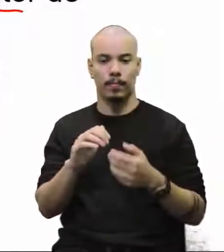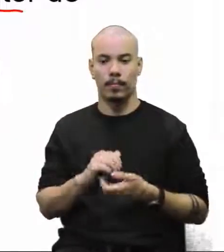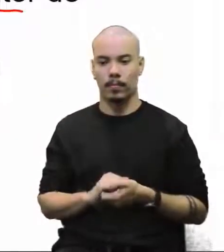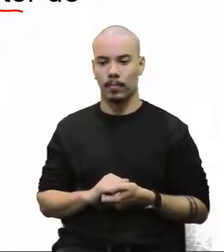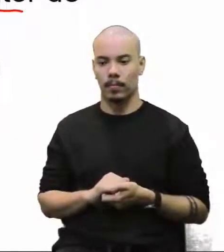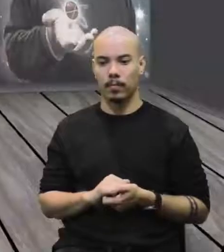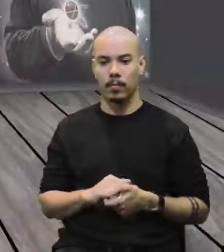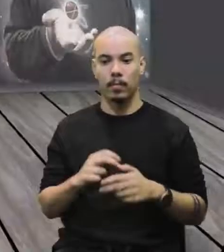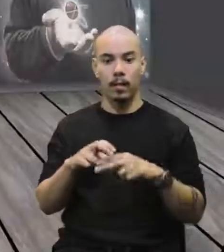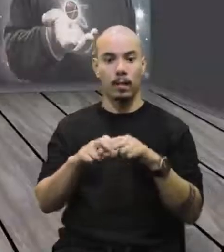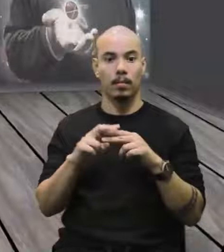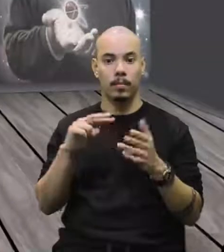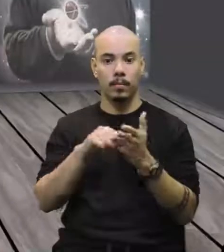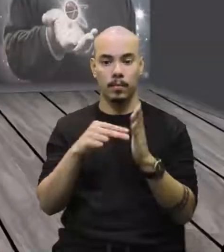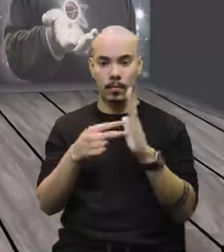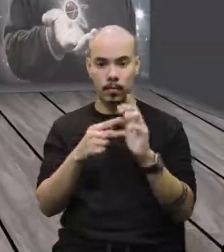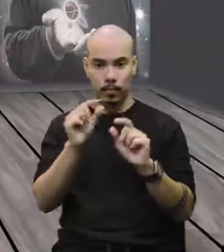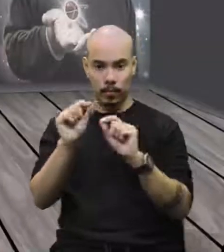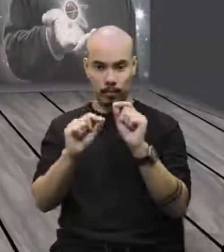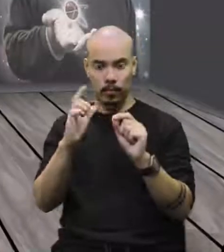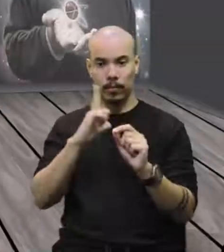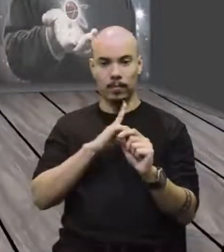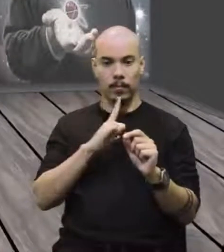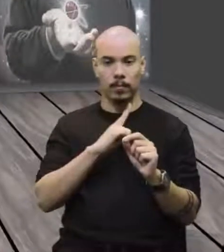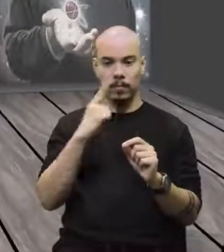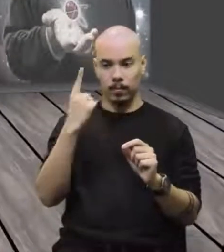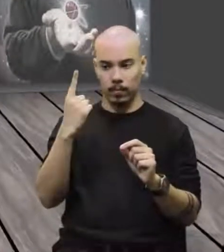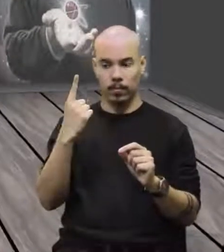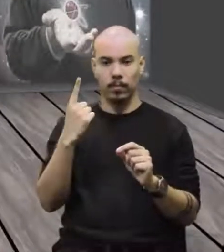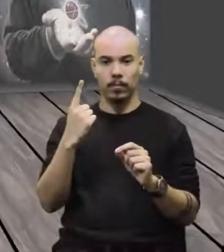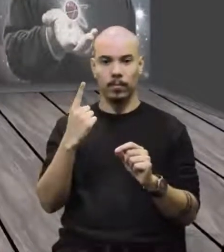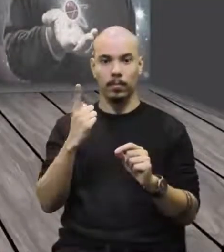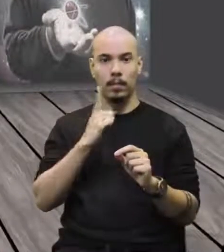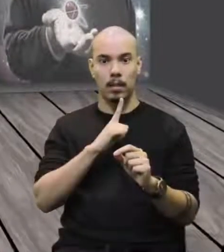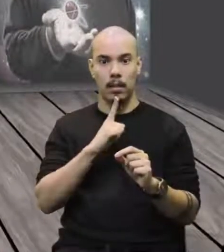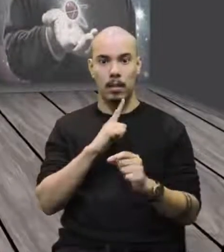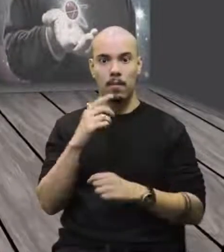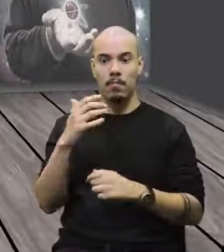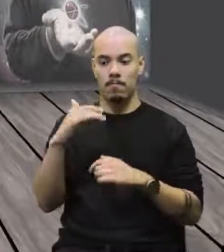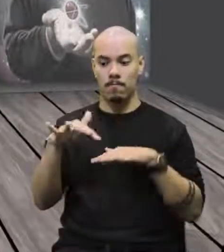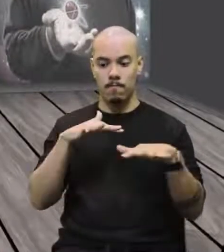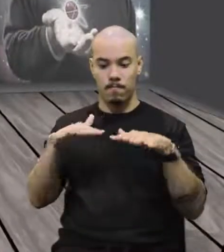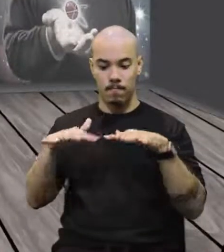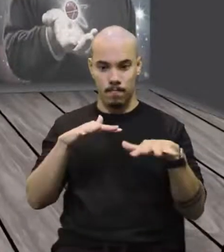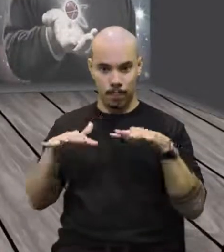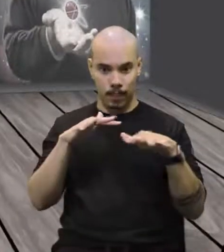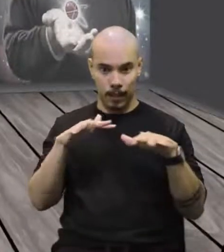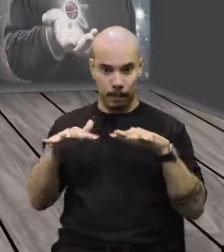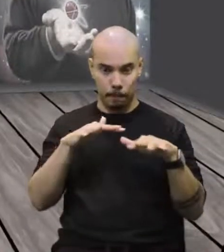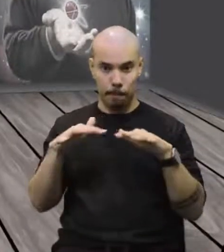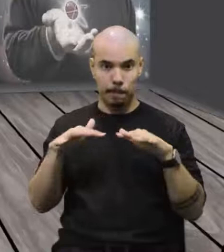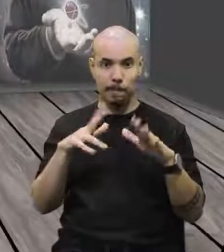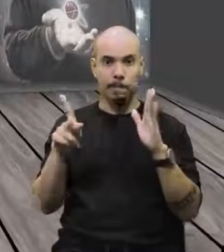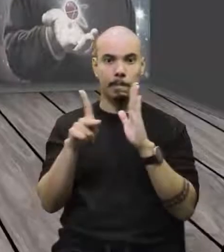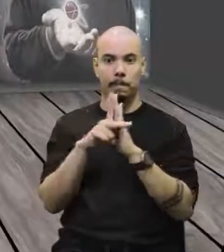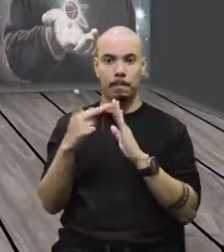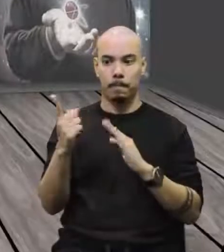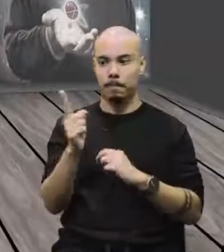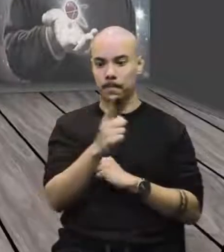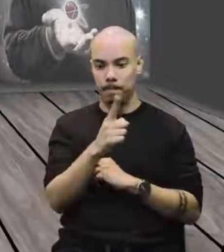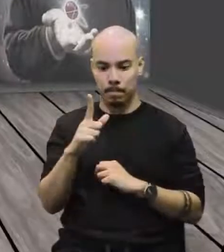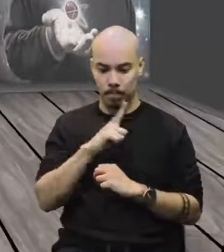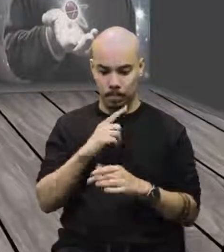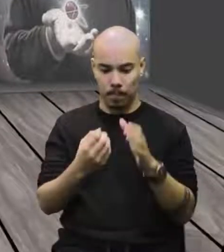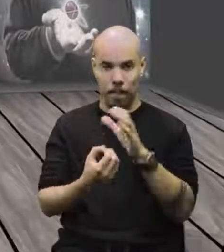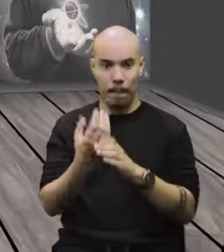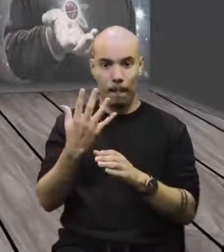que quer dizer? Se em uma carga se movendo, ela está se movendo, e esse movimento dela gera um campo magnético,